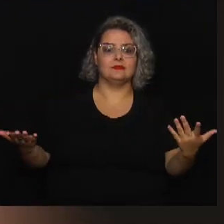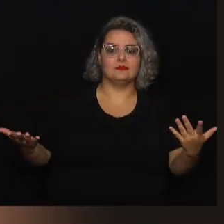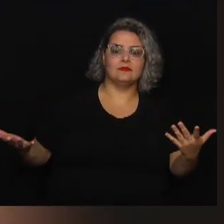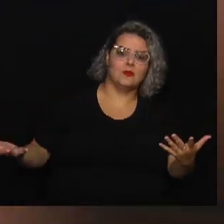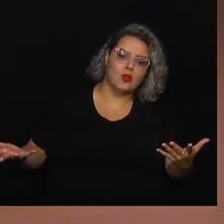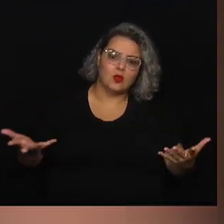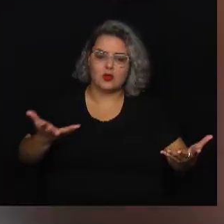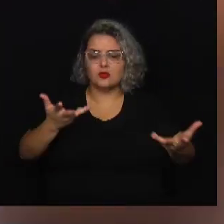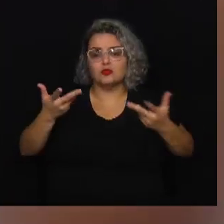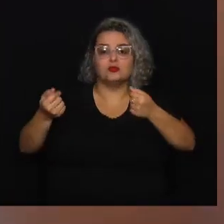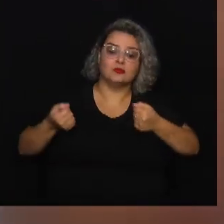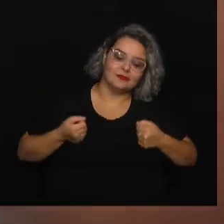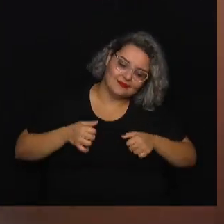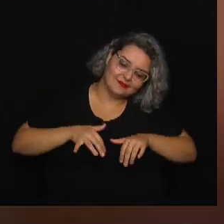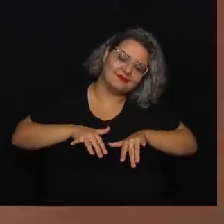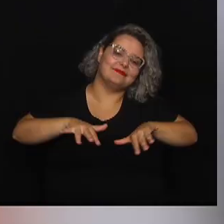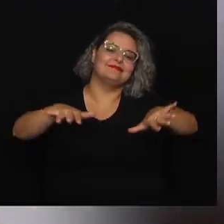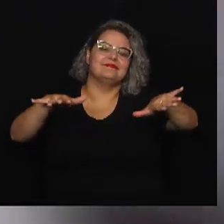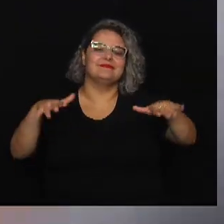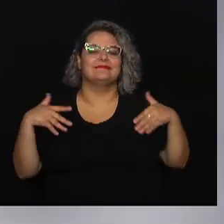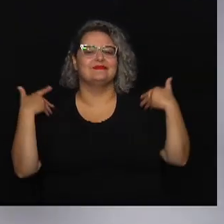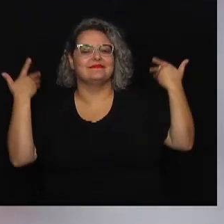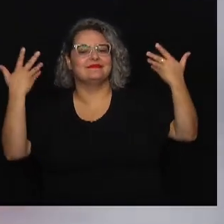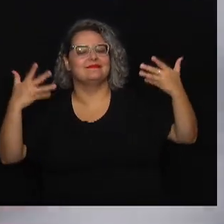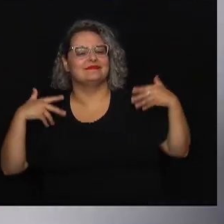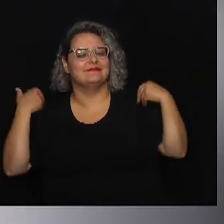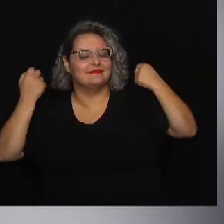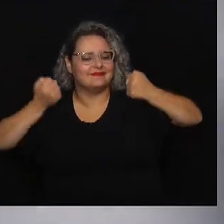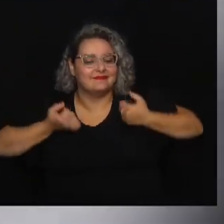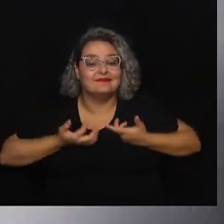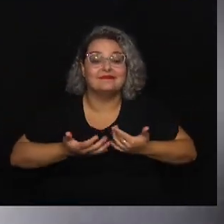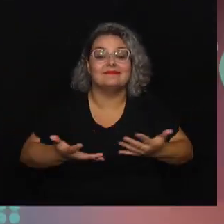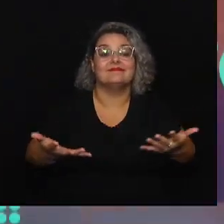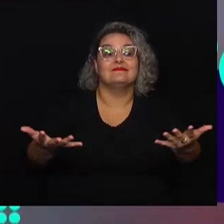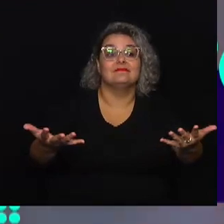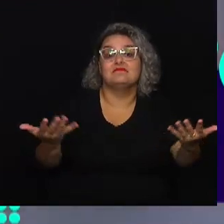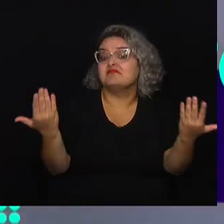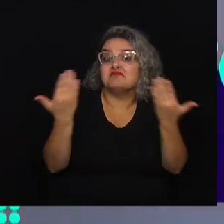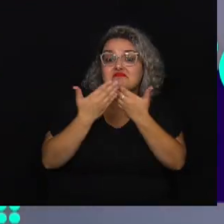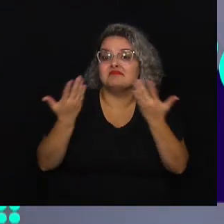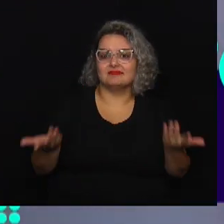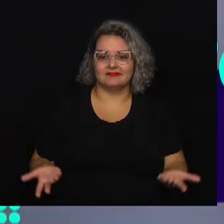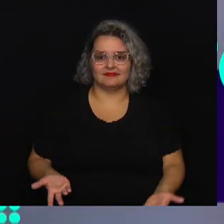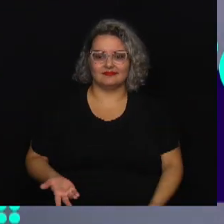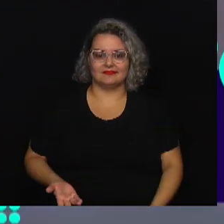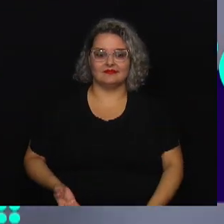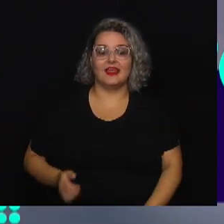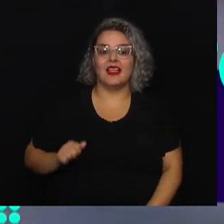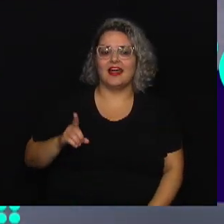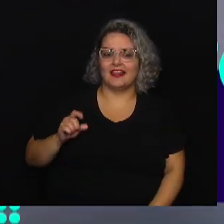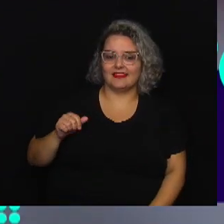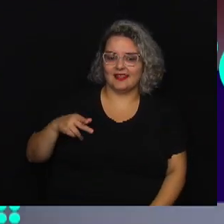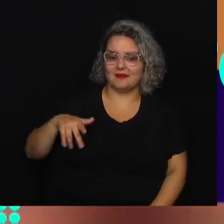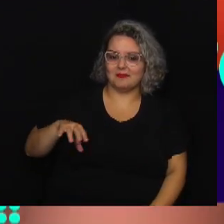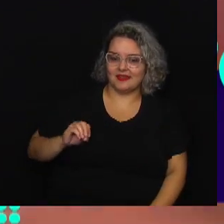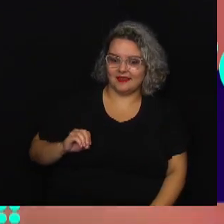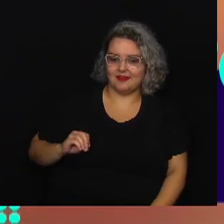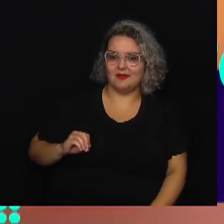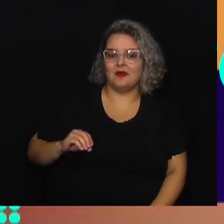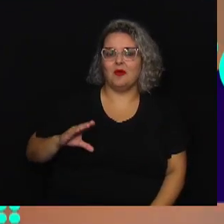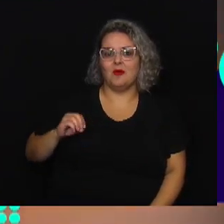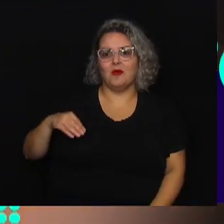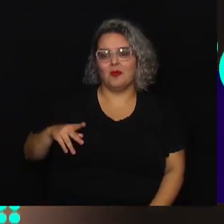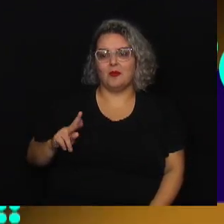Bom, levando a alegria onde não se via. A Damião Companhia faz nova temporada